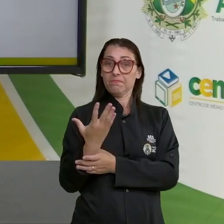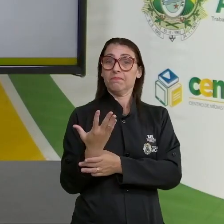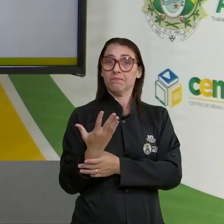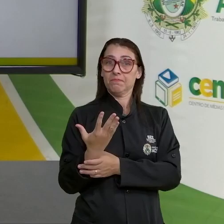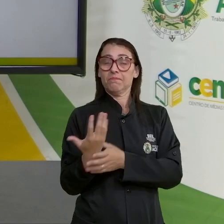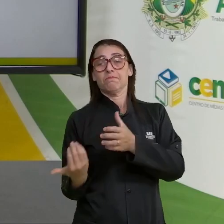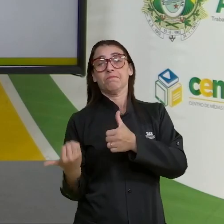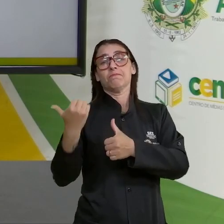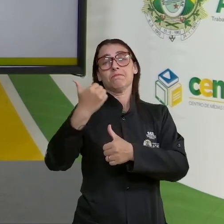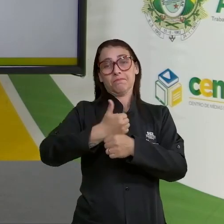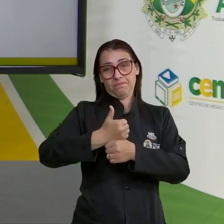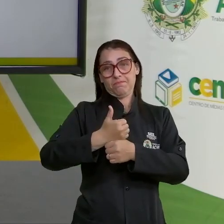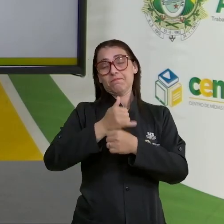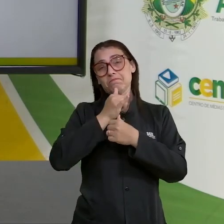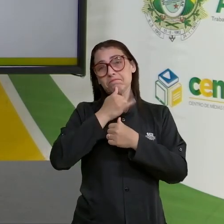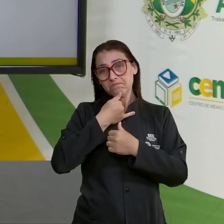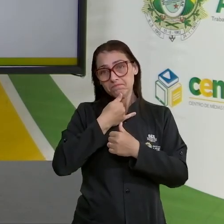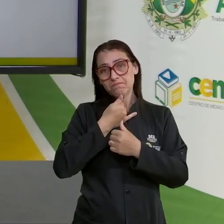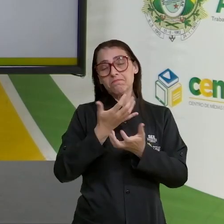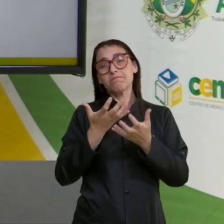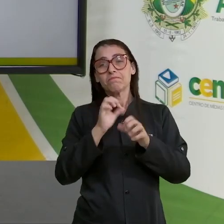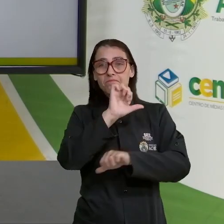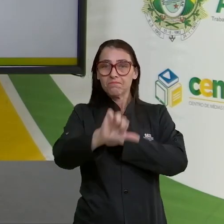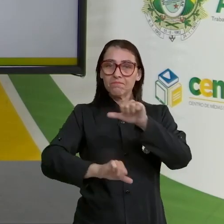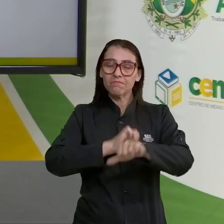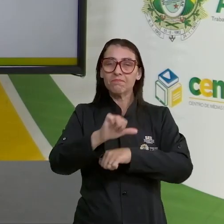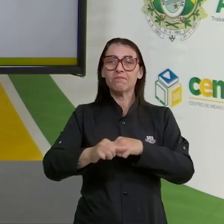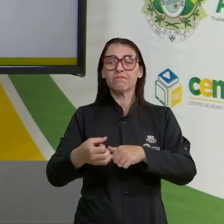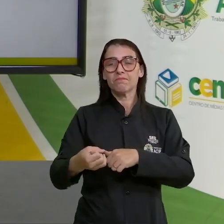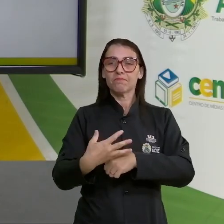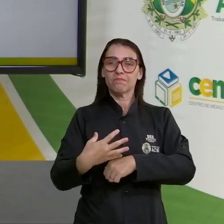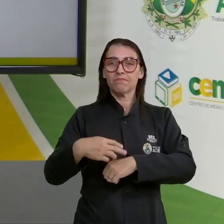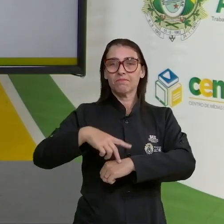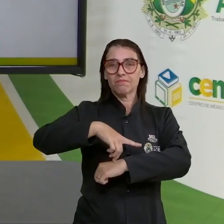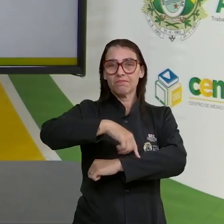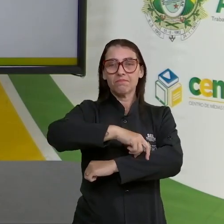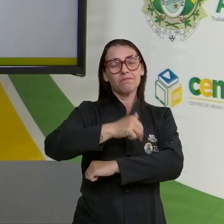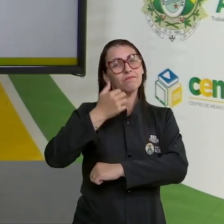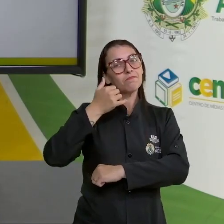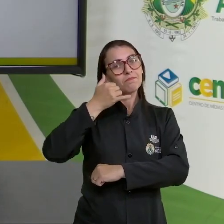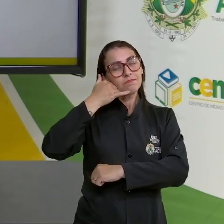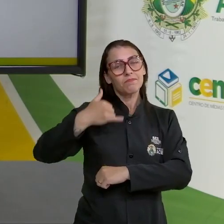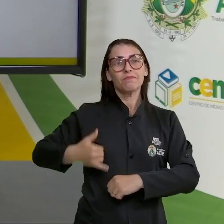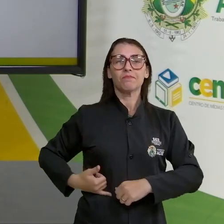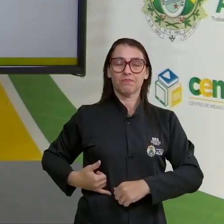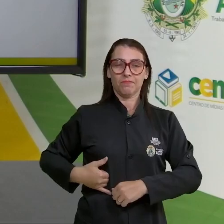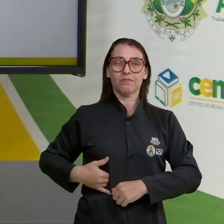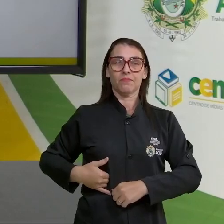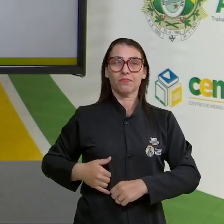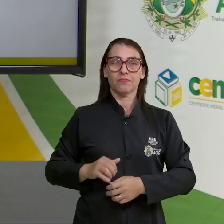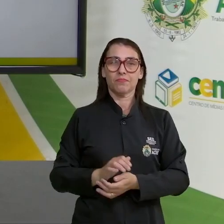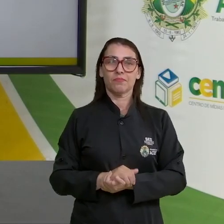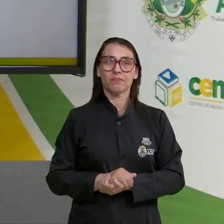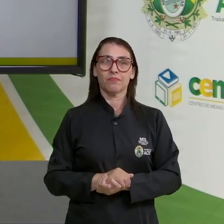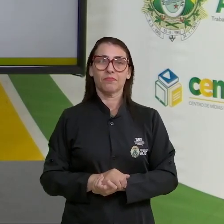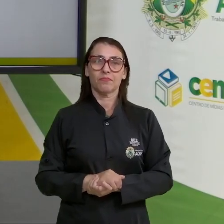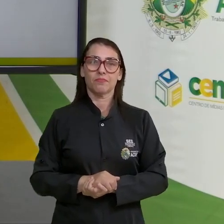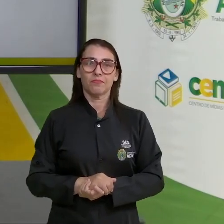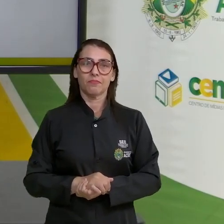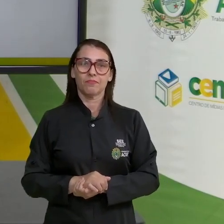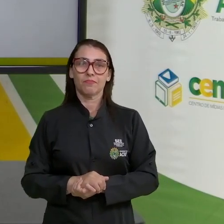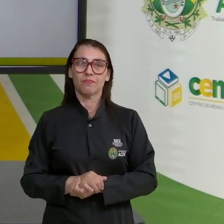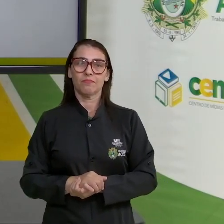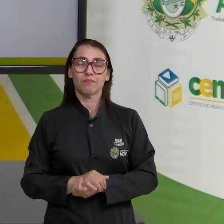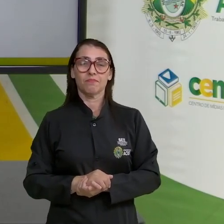ele vai se entristecer e vai querer o outro aparelho da moda. Então, por isso acaba se tornando aí